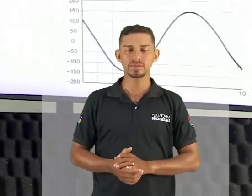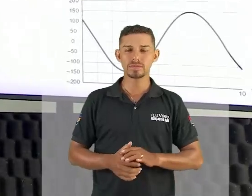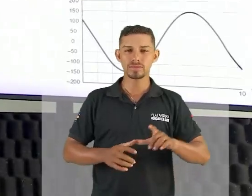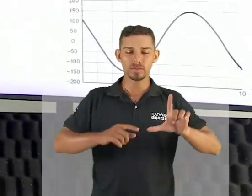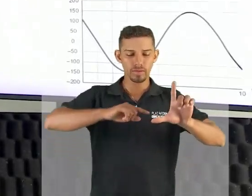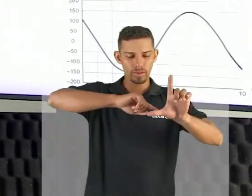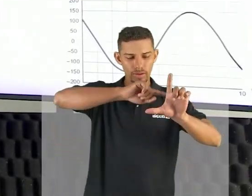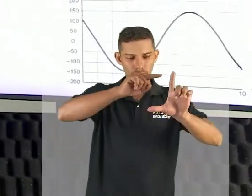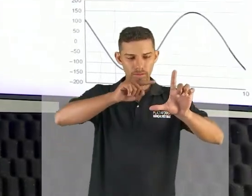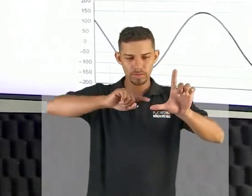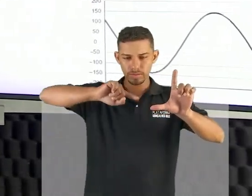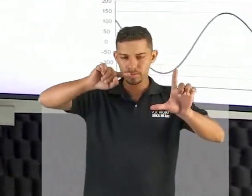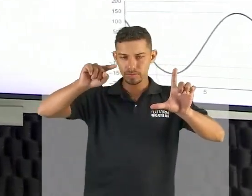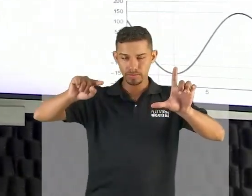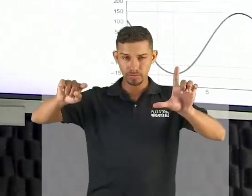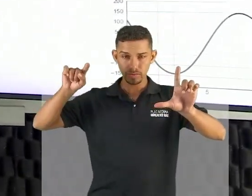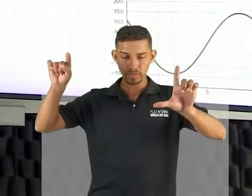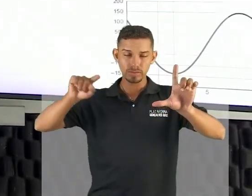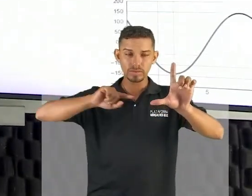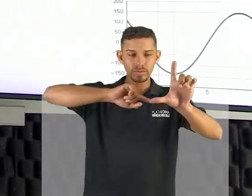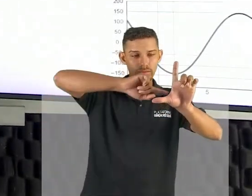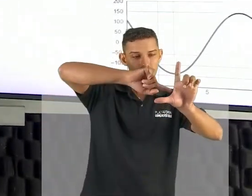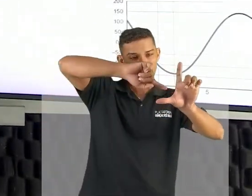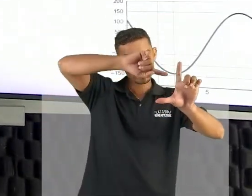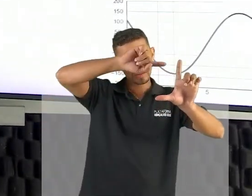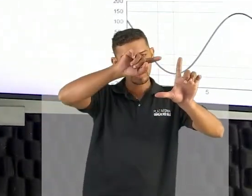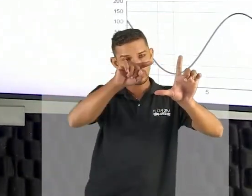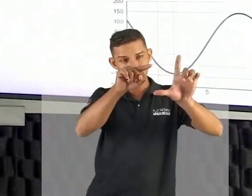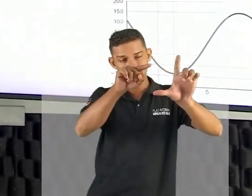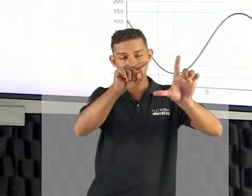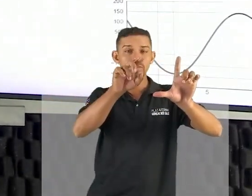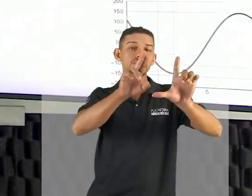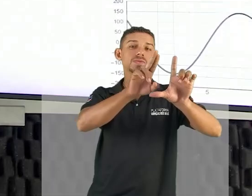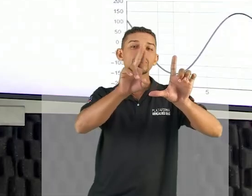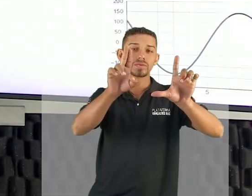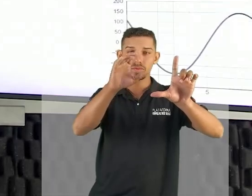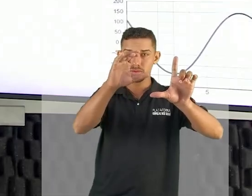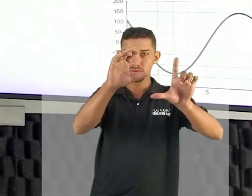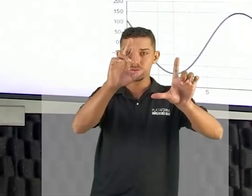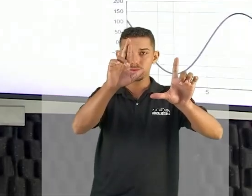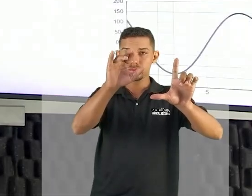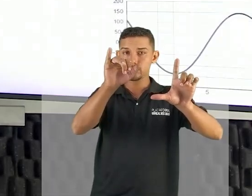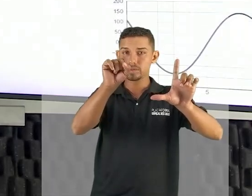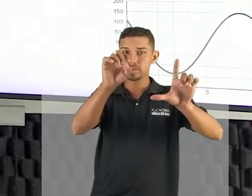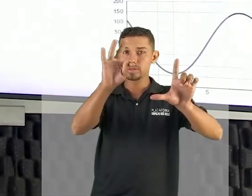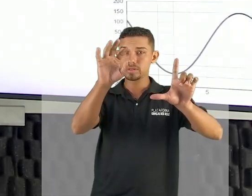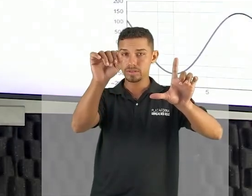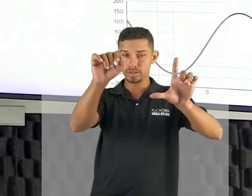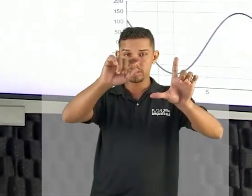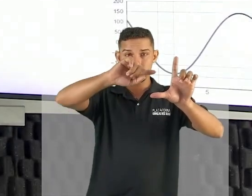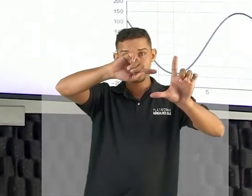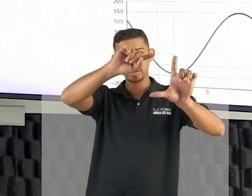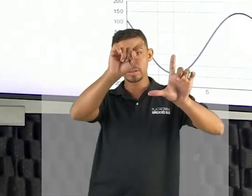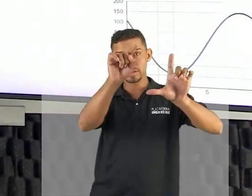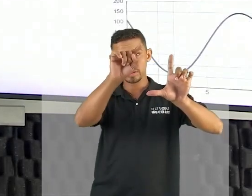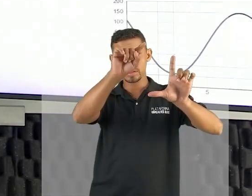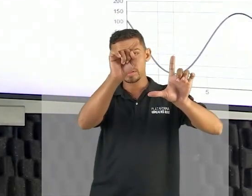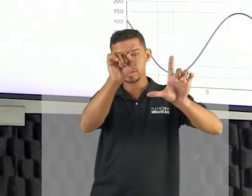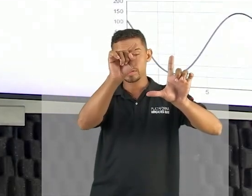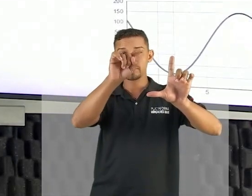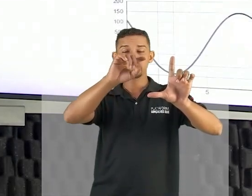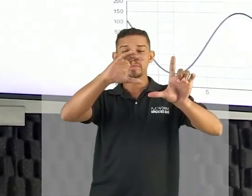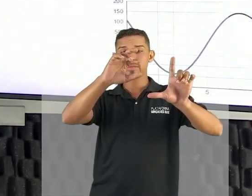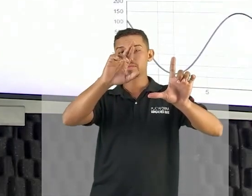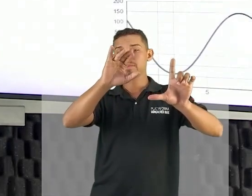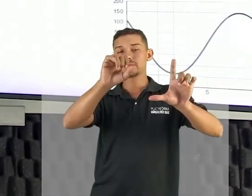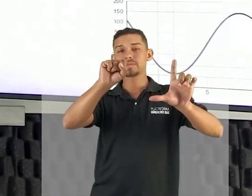crista vou botar só o c porque tem no vídeo passado então aqui ó o topo da onda o sufista está na